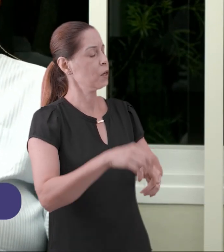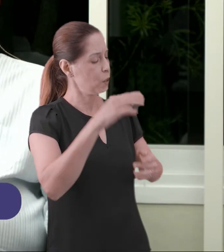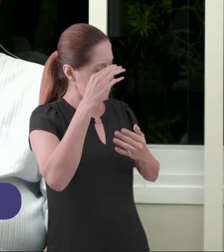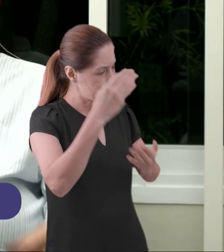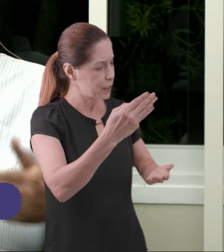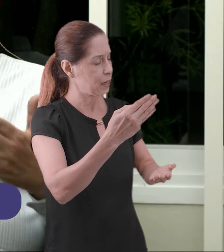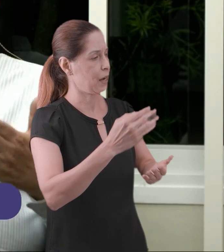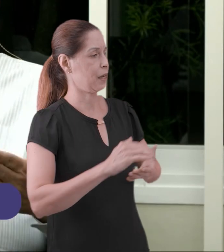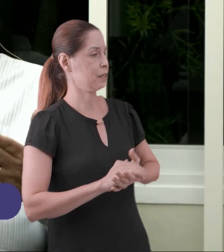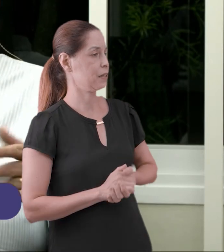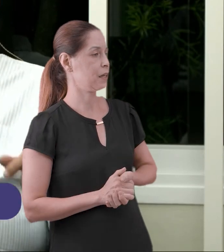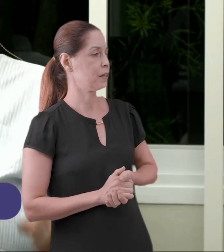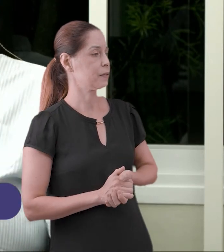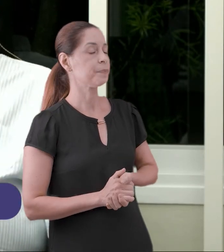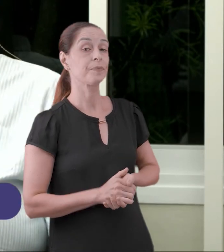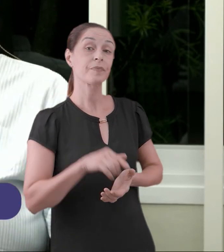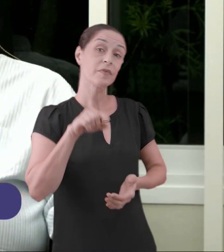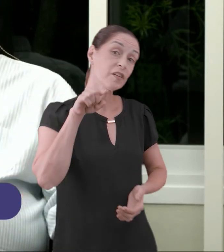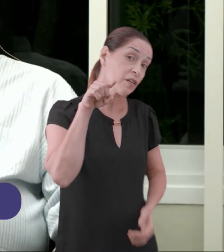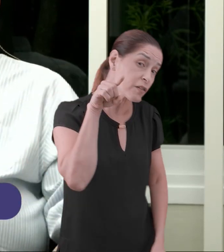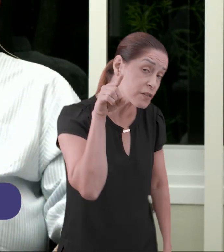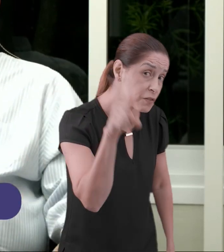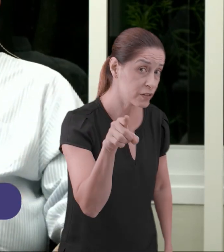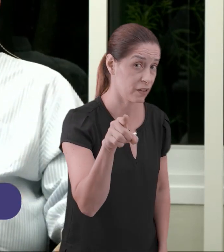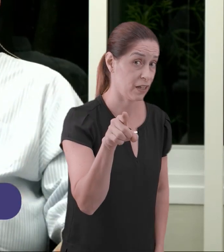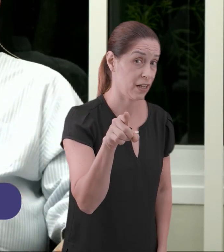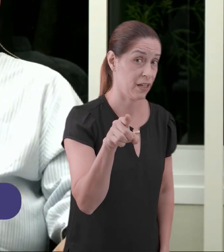né? E eu volto a dizer, se você